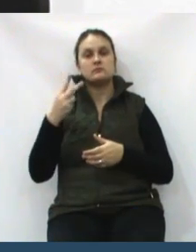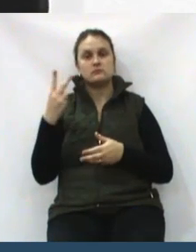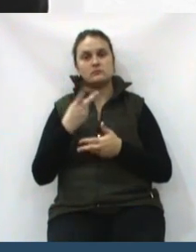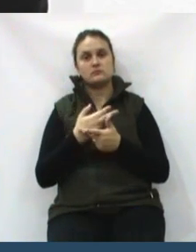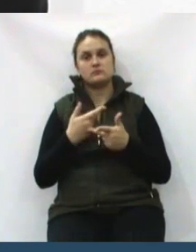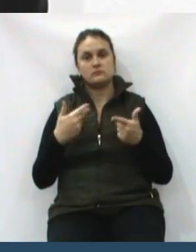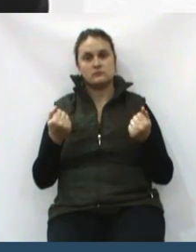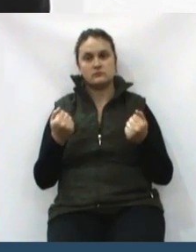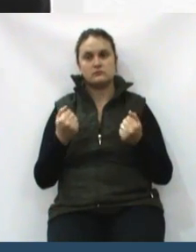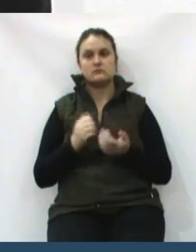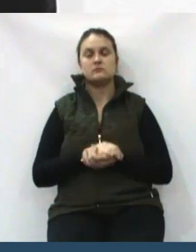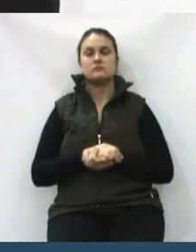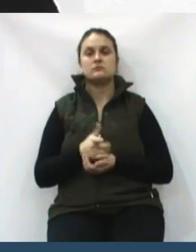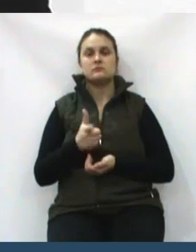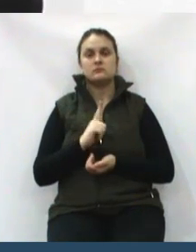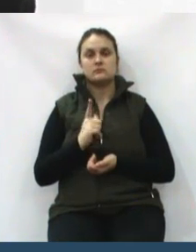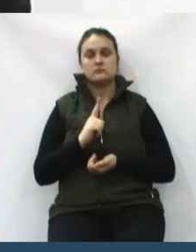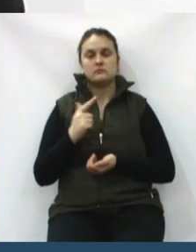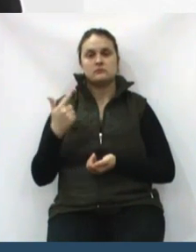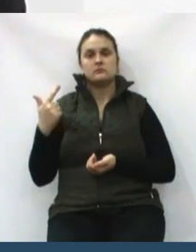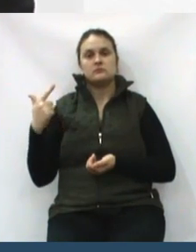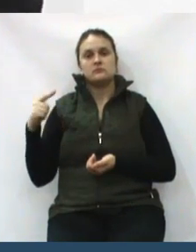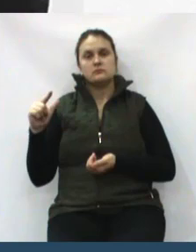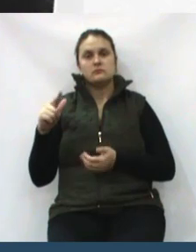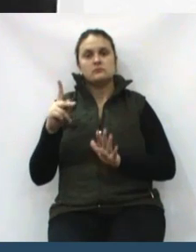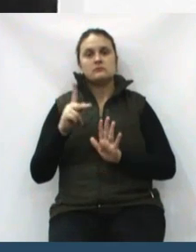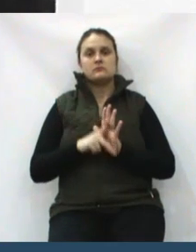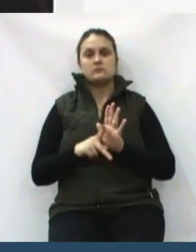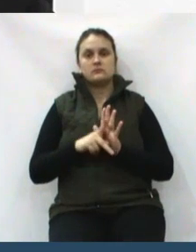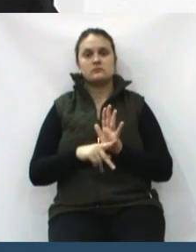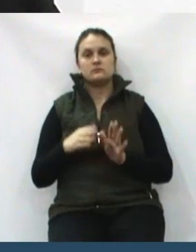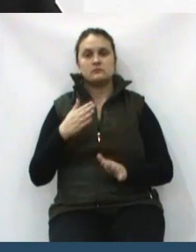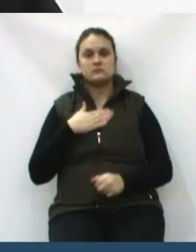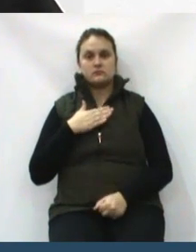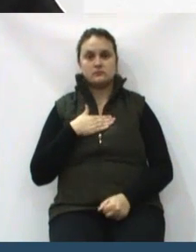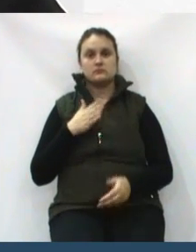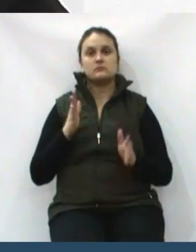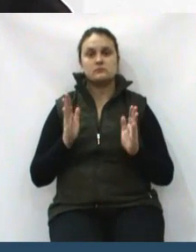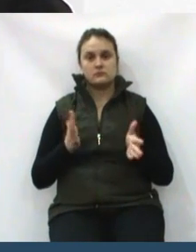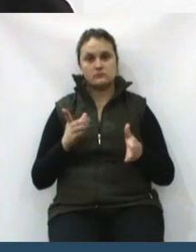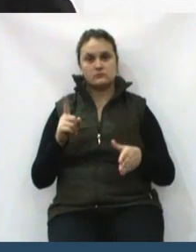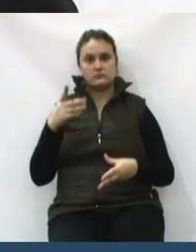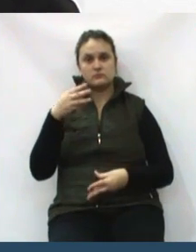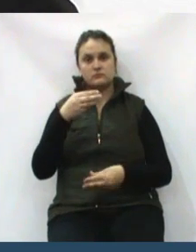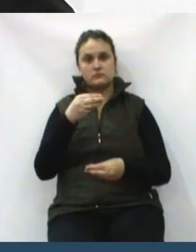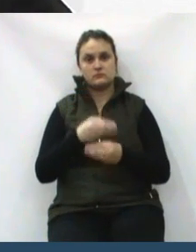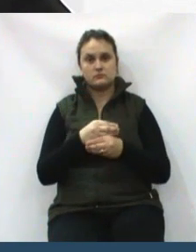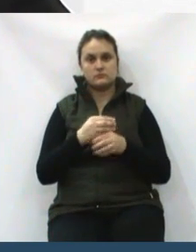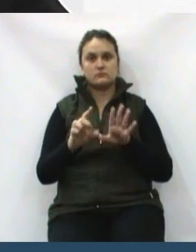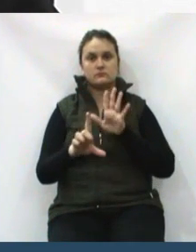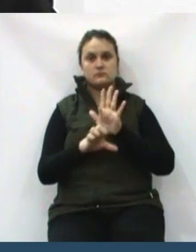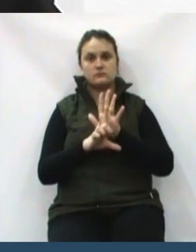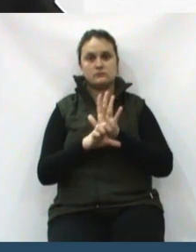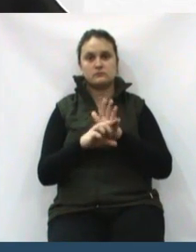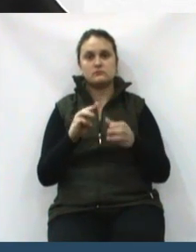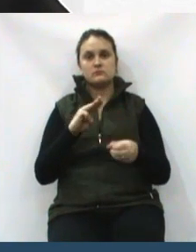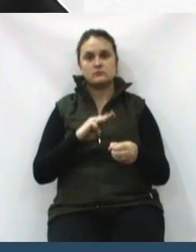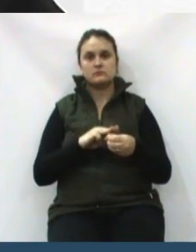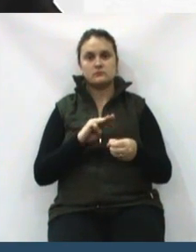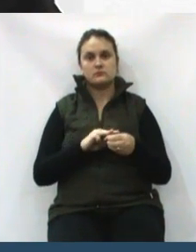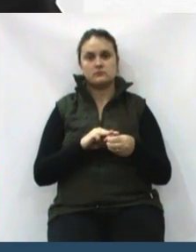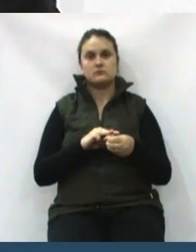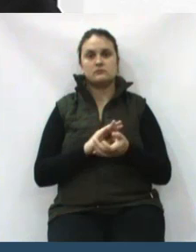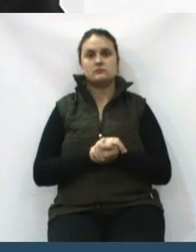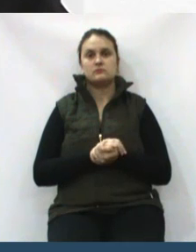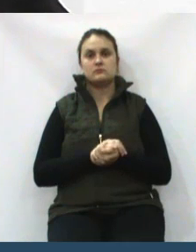questão, existe outro projeto meu, esse agora é uma emenda à lei orgânica do